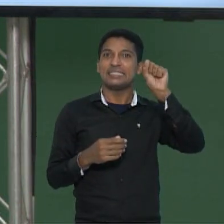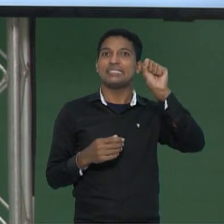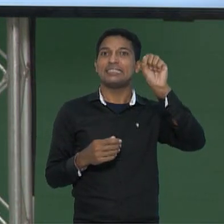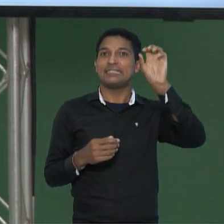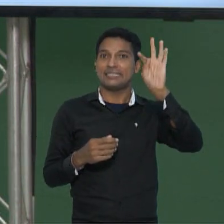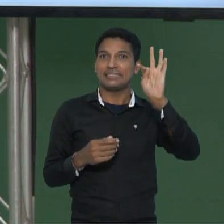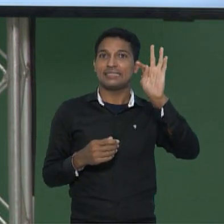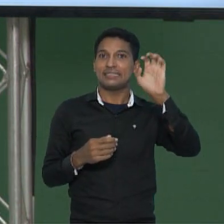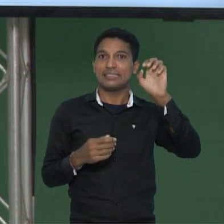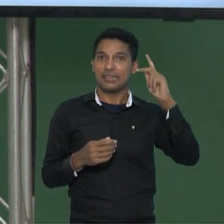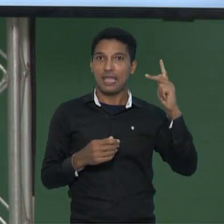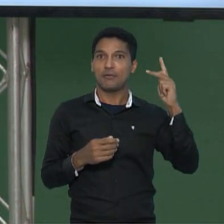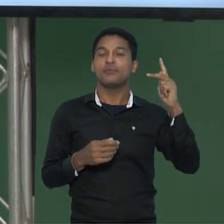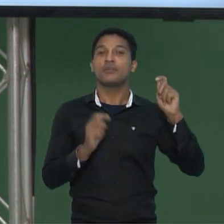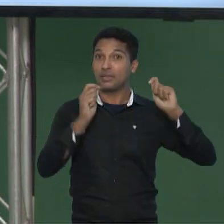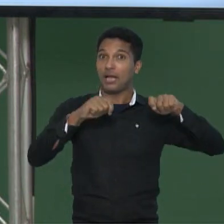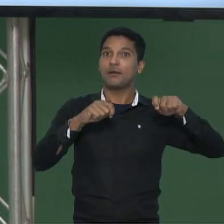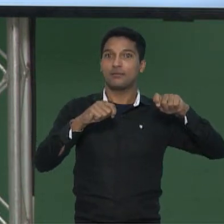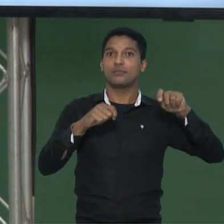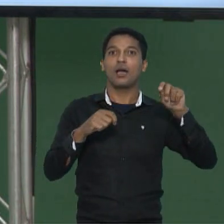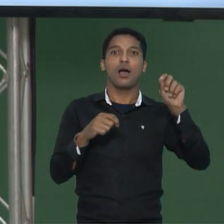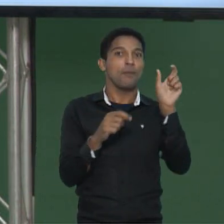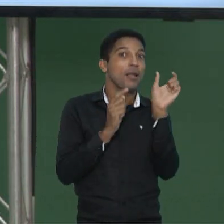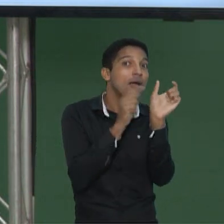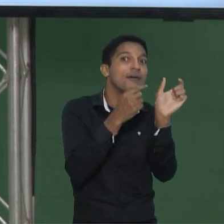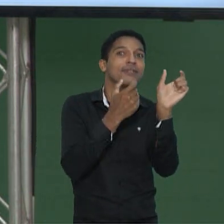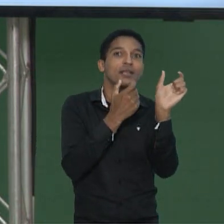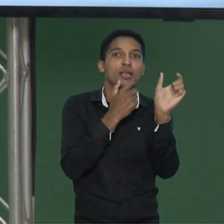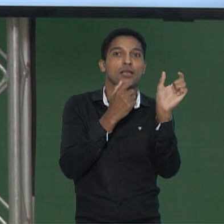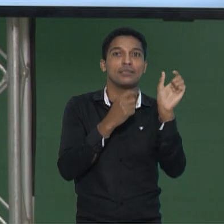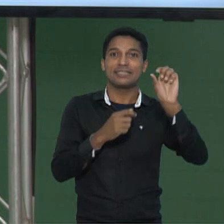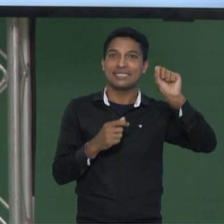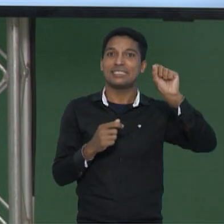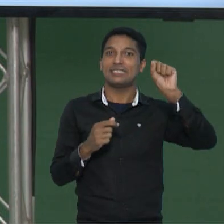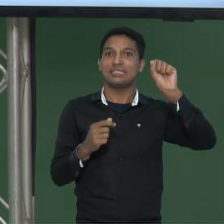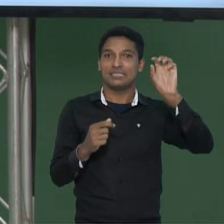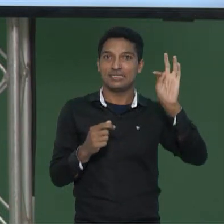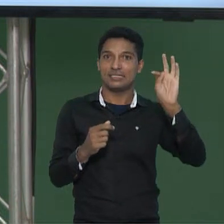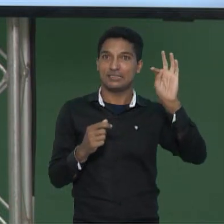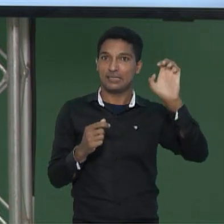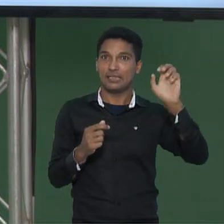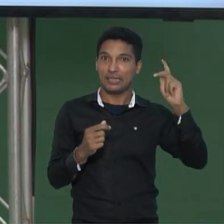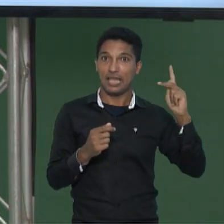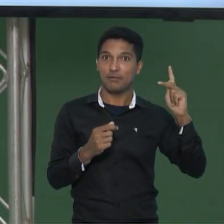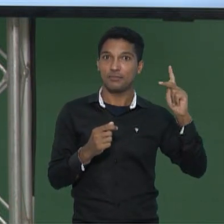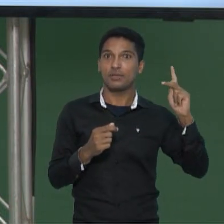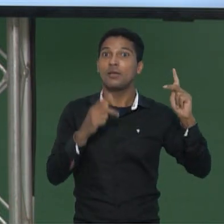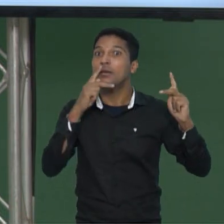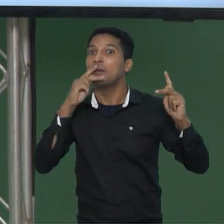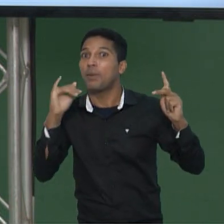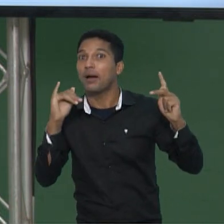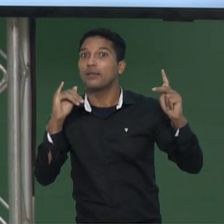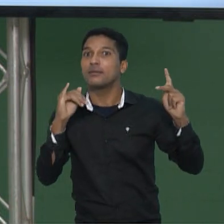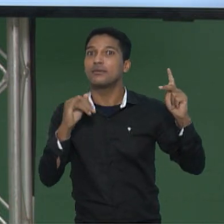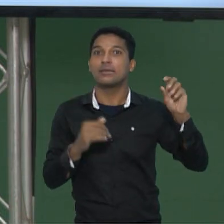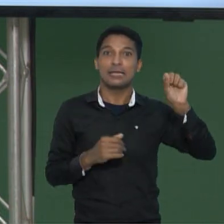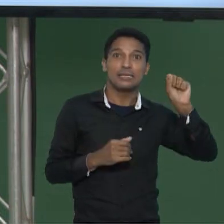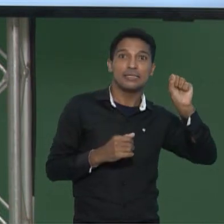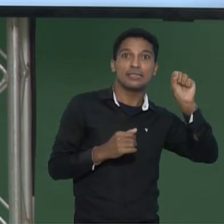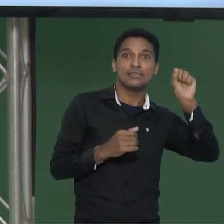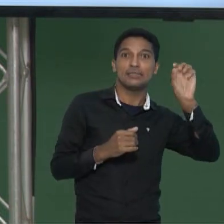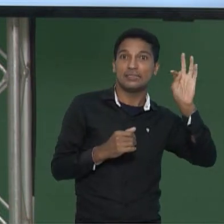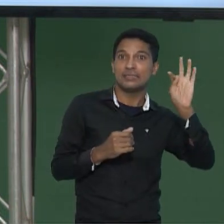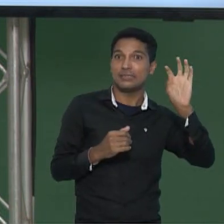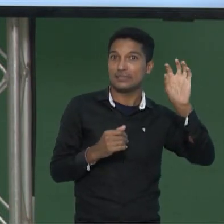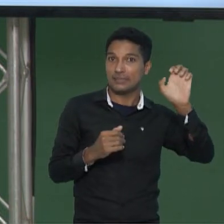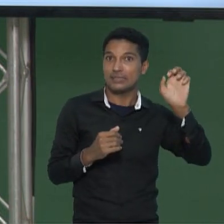falar stepfather, stepmother, que é o que nós chamamos aqui de padrasto e madrasta, o